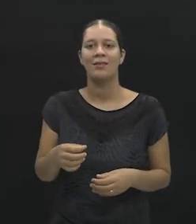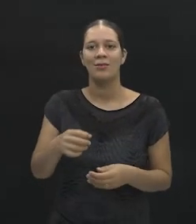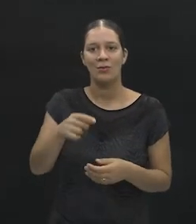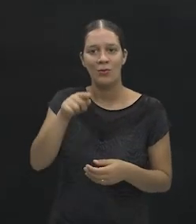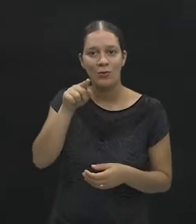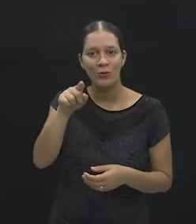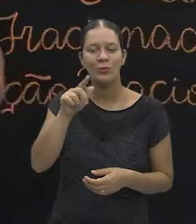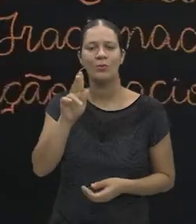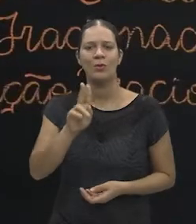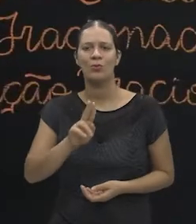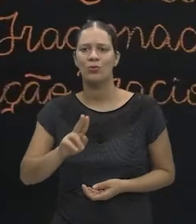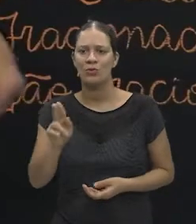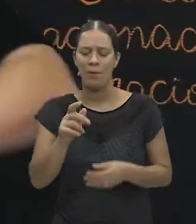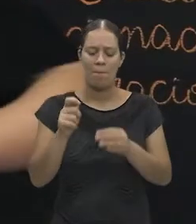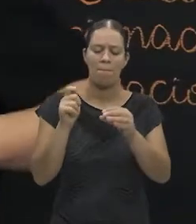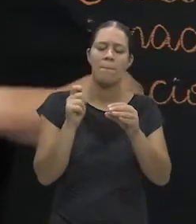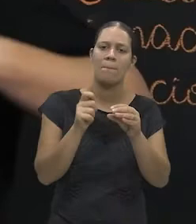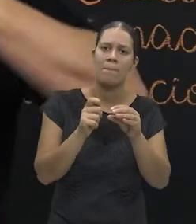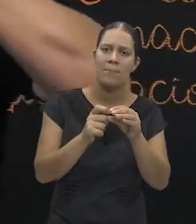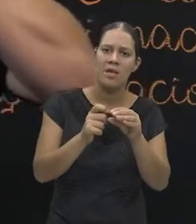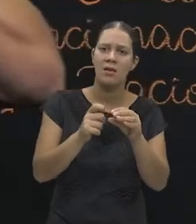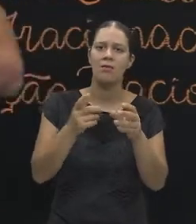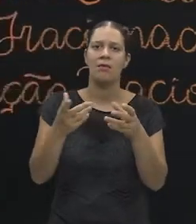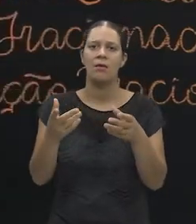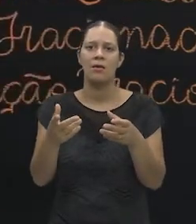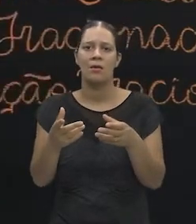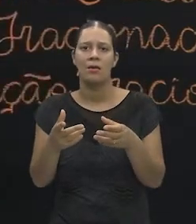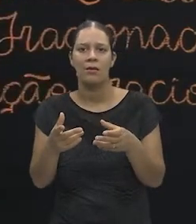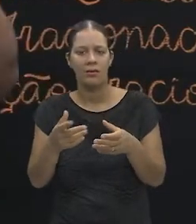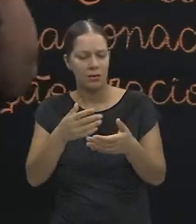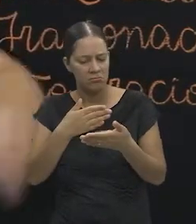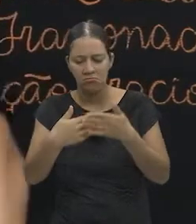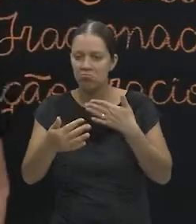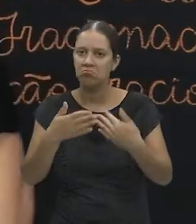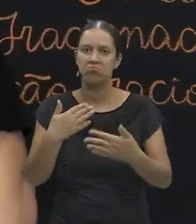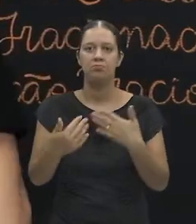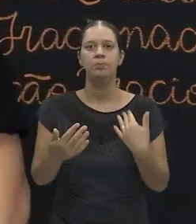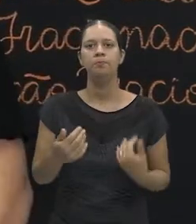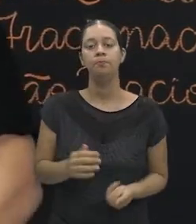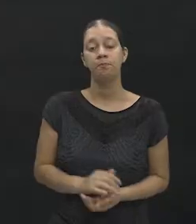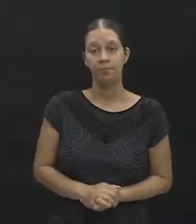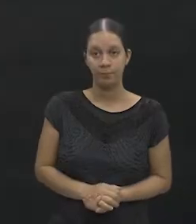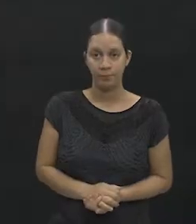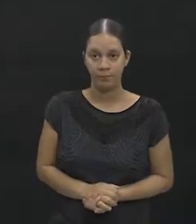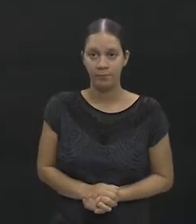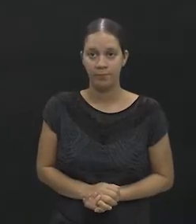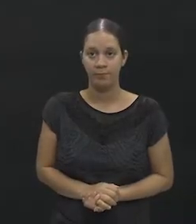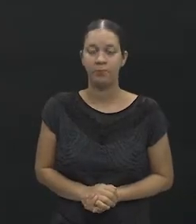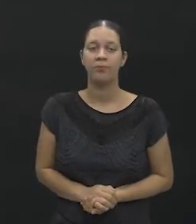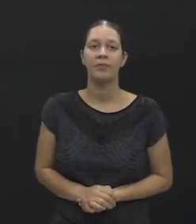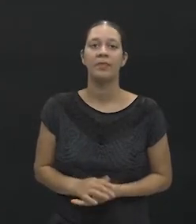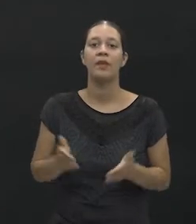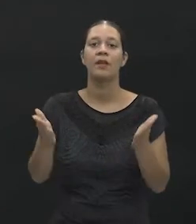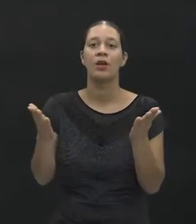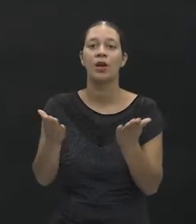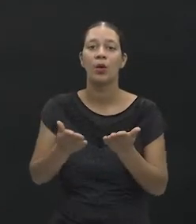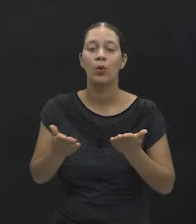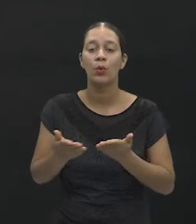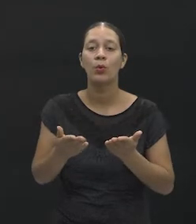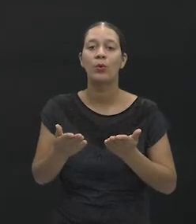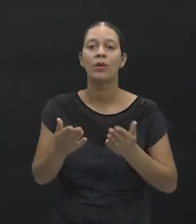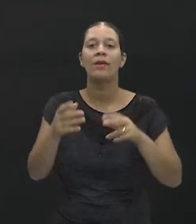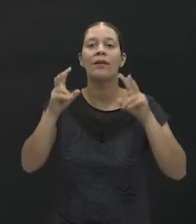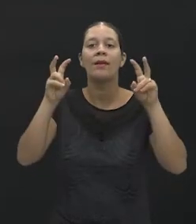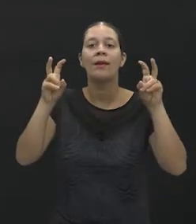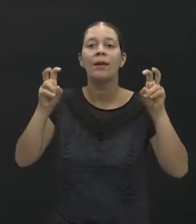parte sólida, que você pode usar como prego, como taxinha e etc. Então, queridos, vou